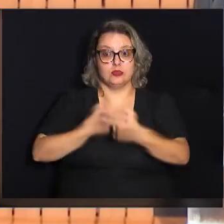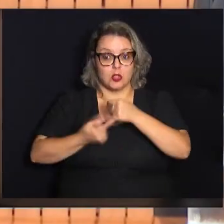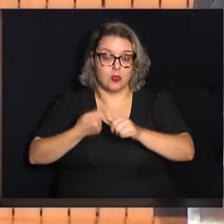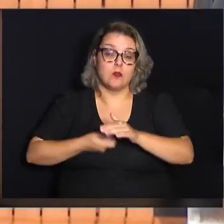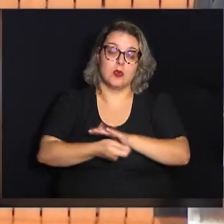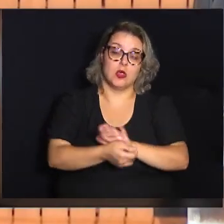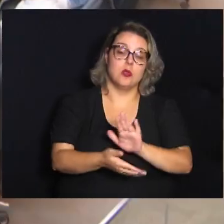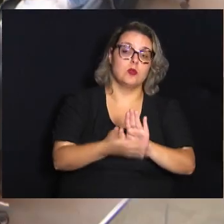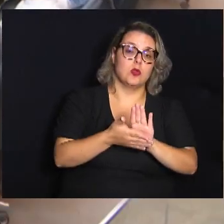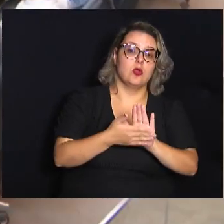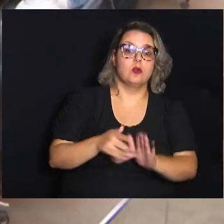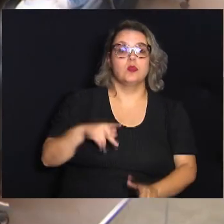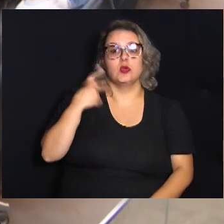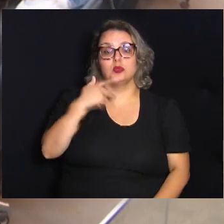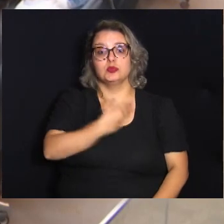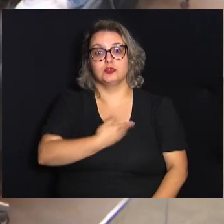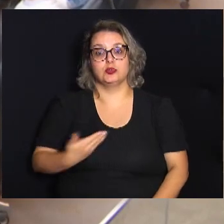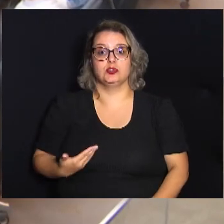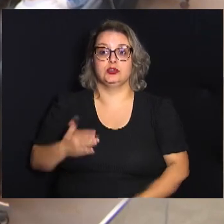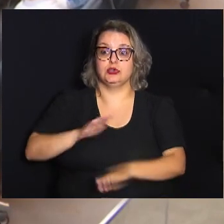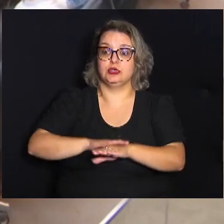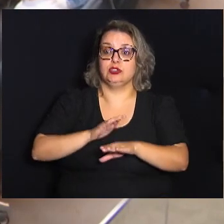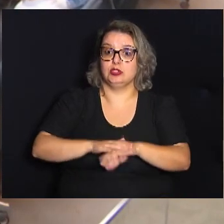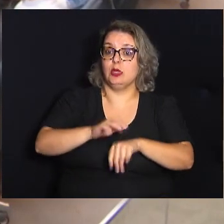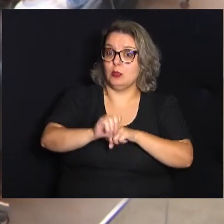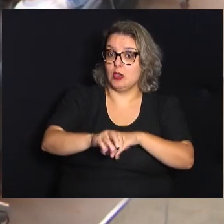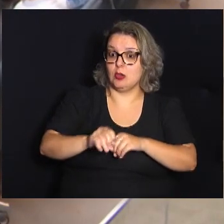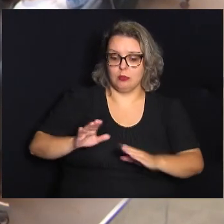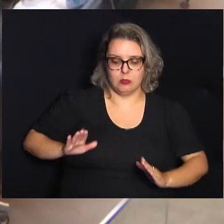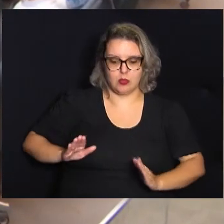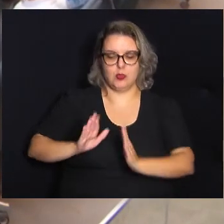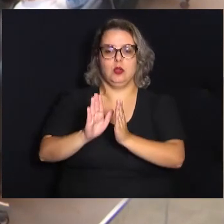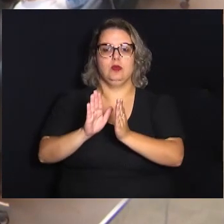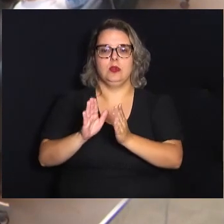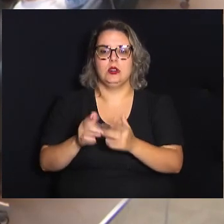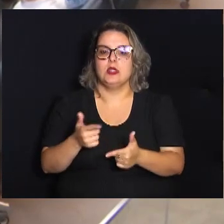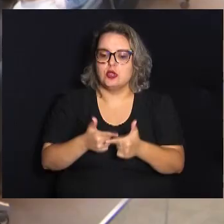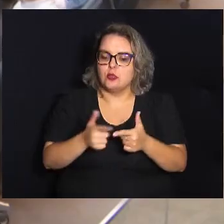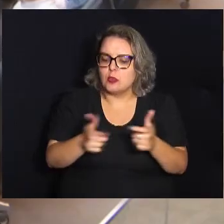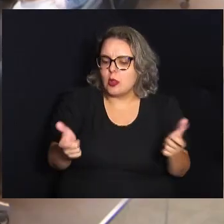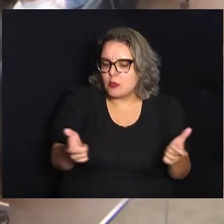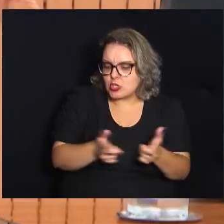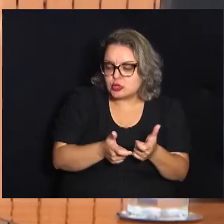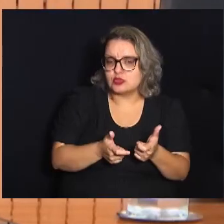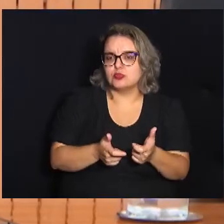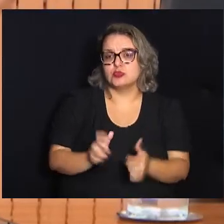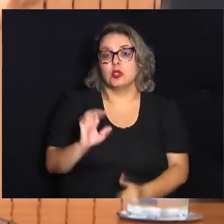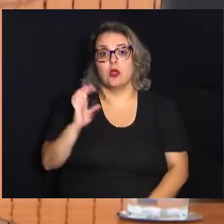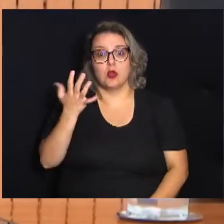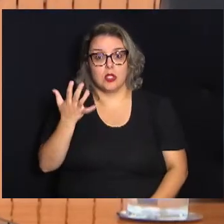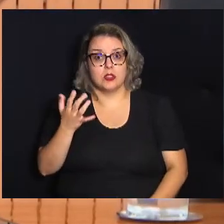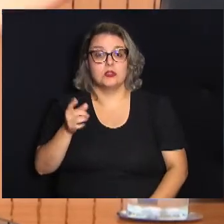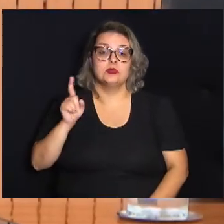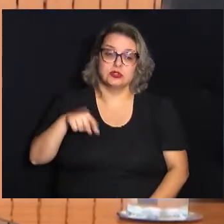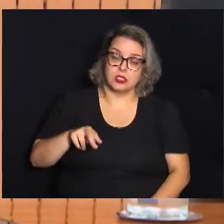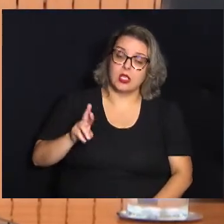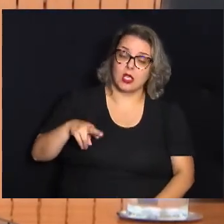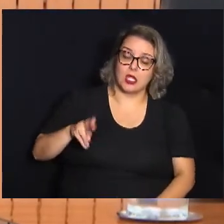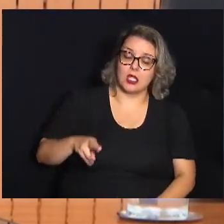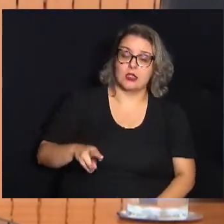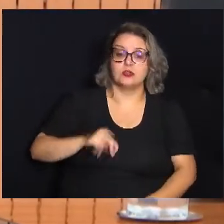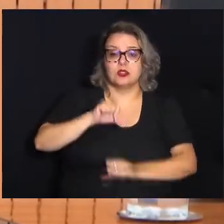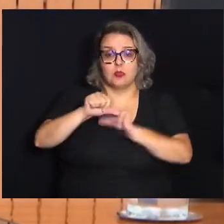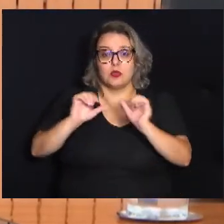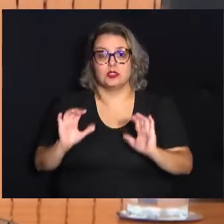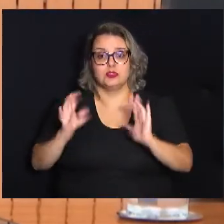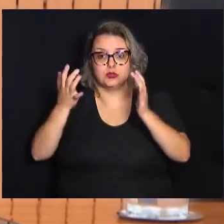propor investimentos, políticas públicas e ações educativas para enfrentar e mitigar efeitos de ocorrências